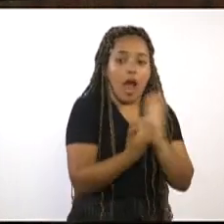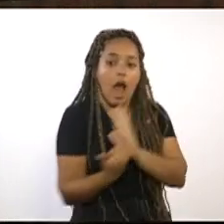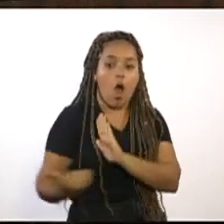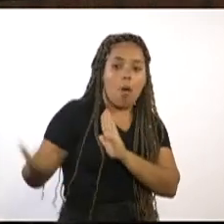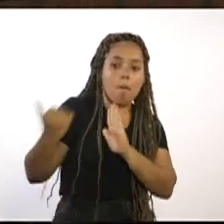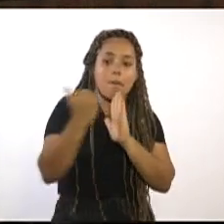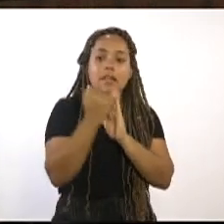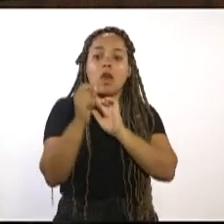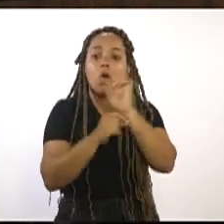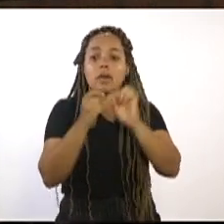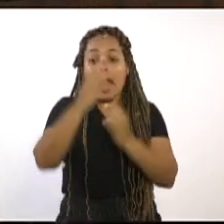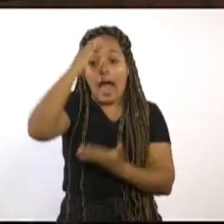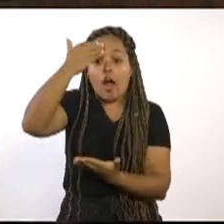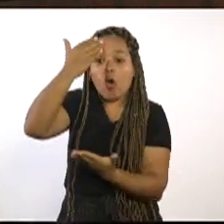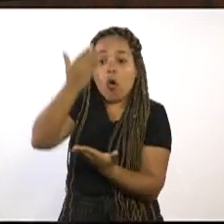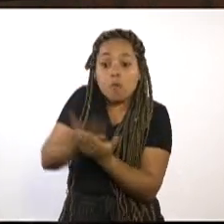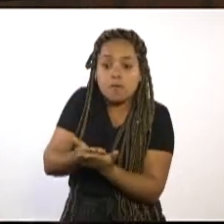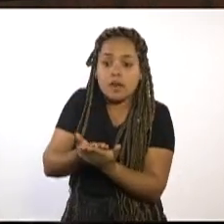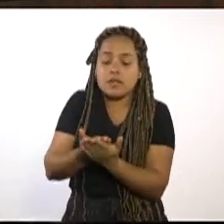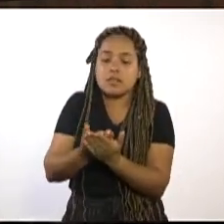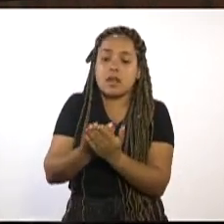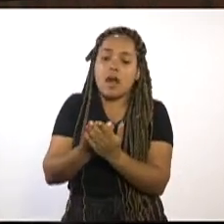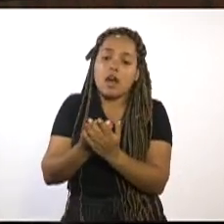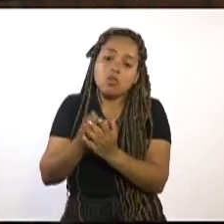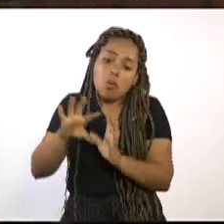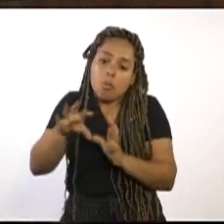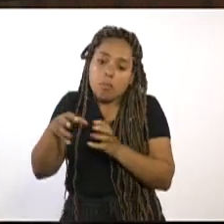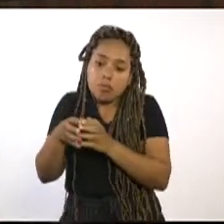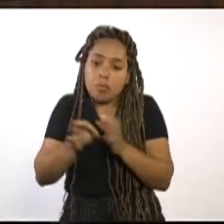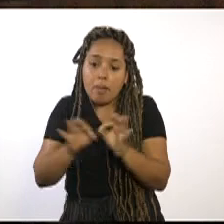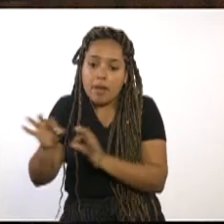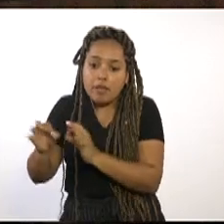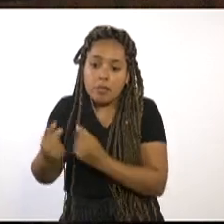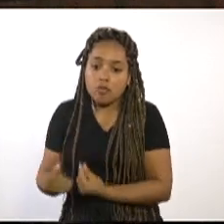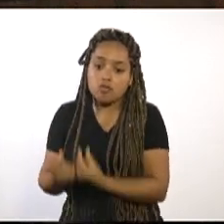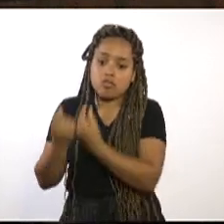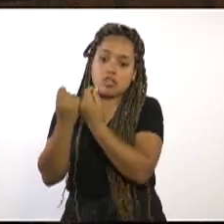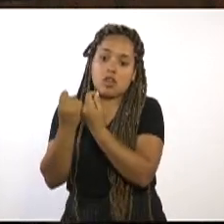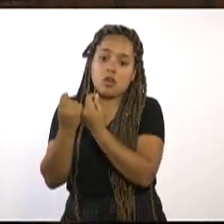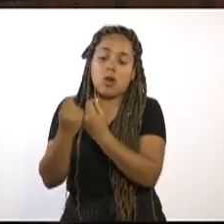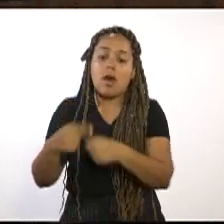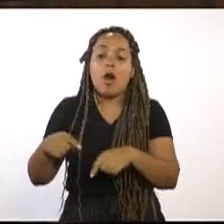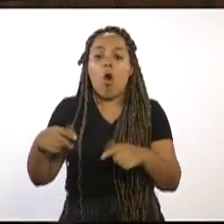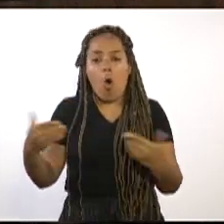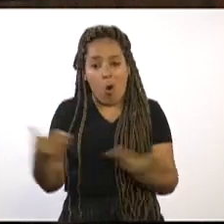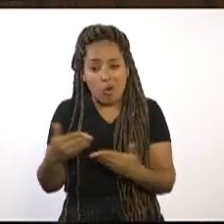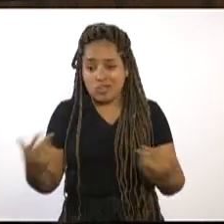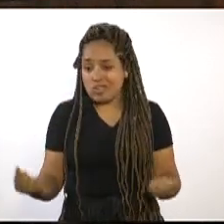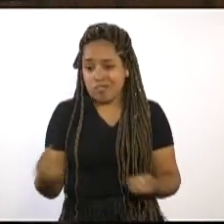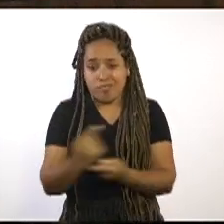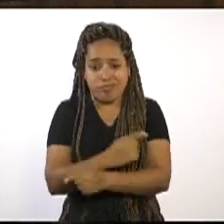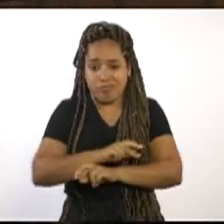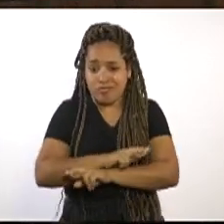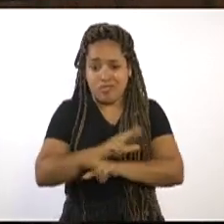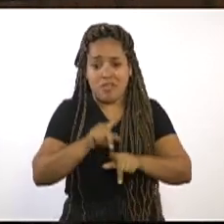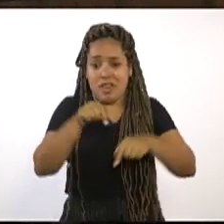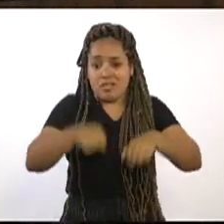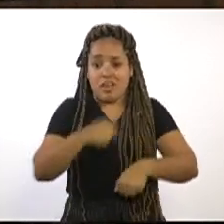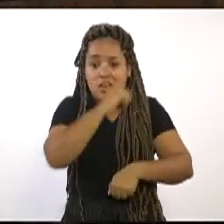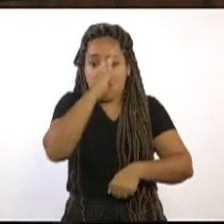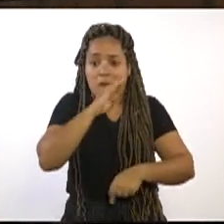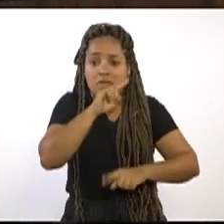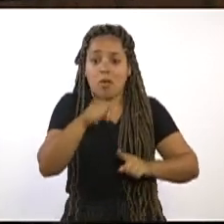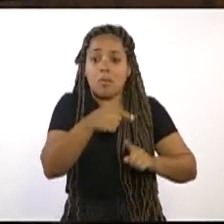peça orçamentária, diferentemente do que acontece hoje no Brasil, onde em algumas situações pode ser considerada